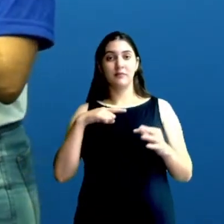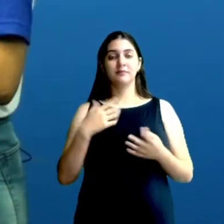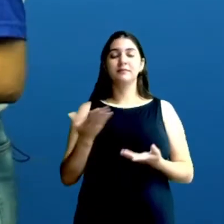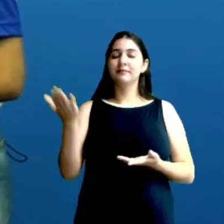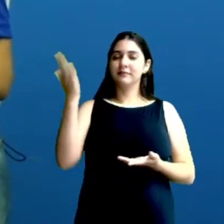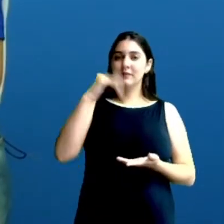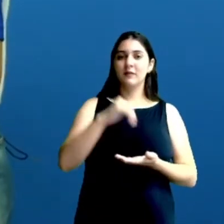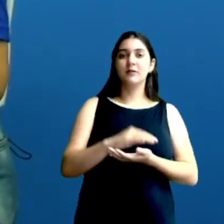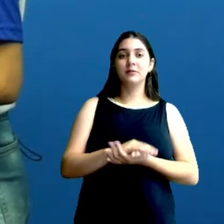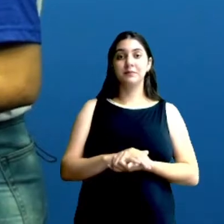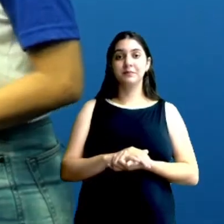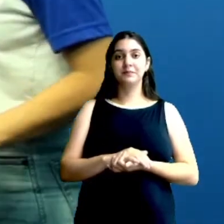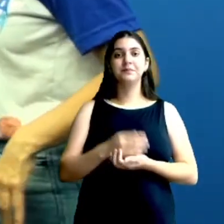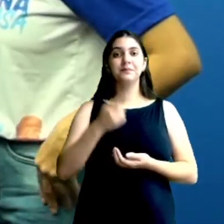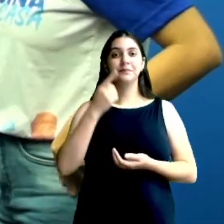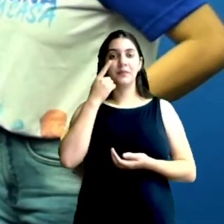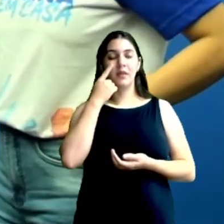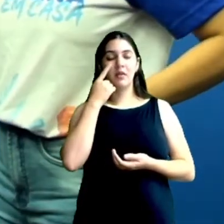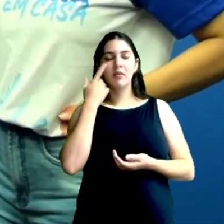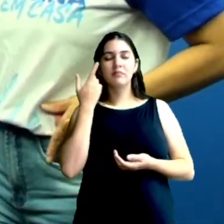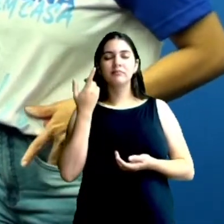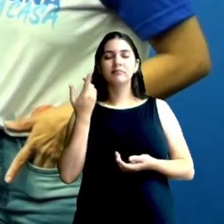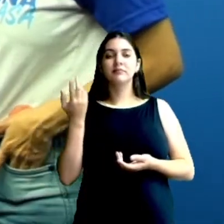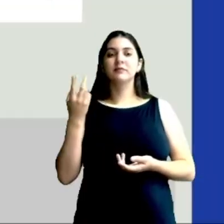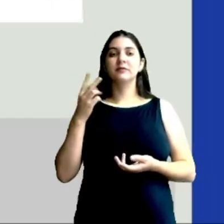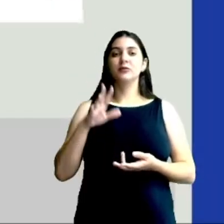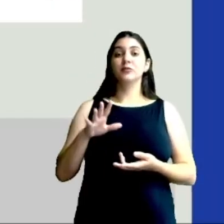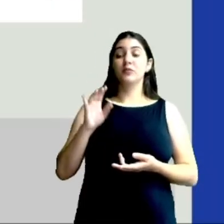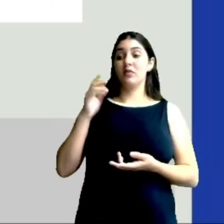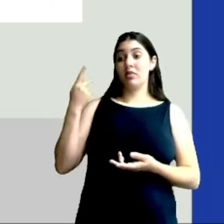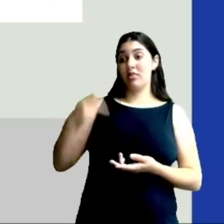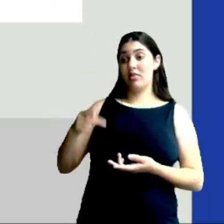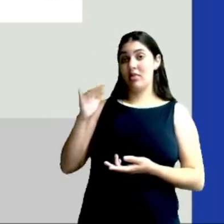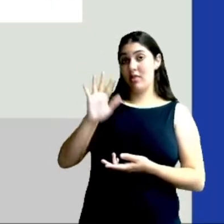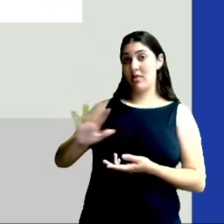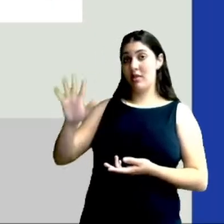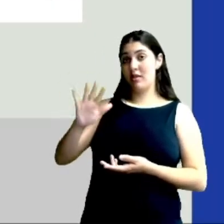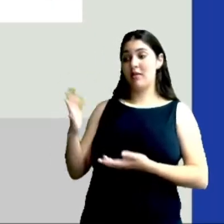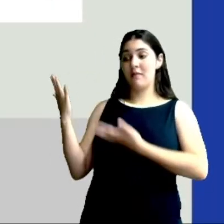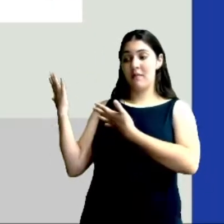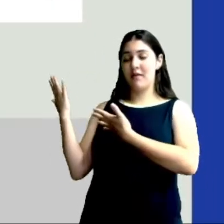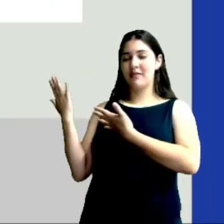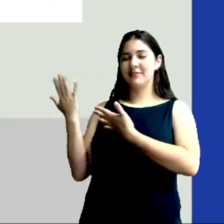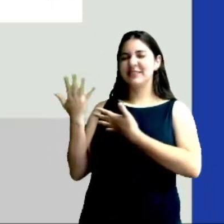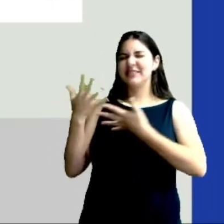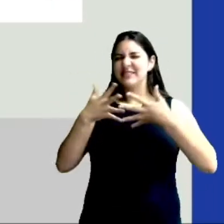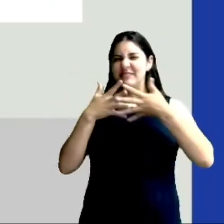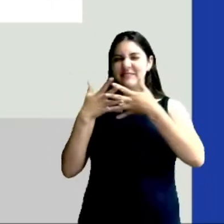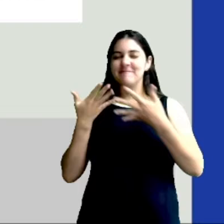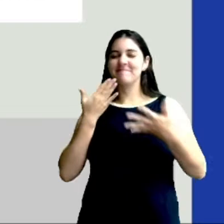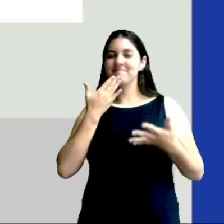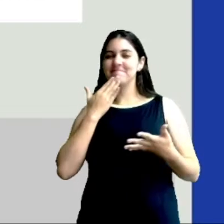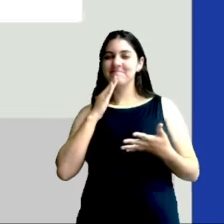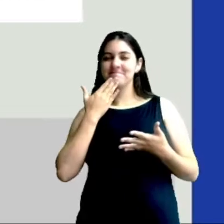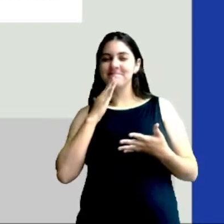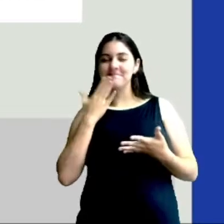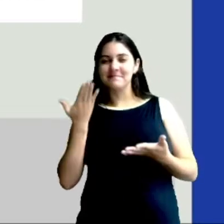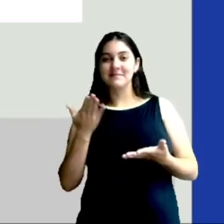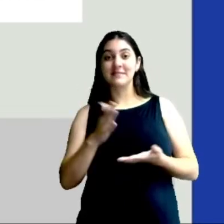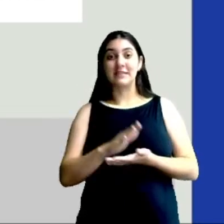lá? Então vejam só, nessa imagem, que está um pouco distorcida, diga-se de